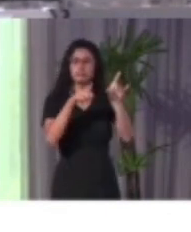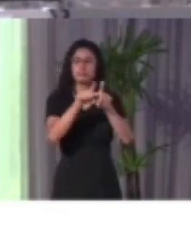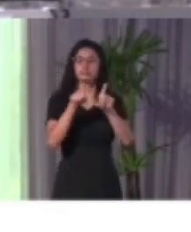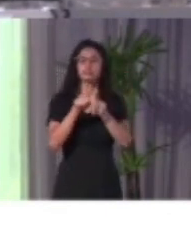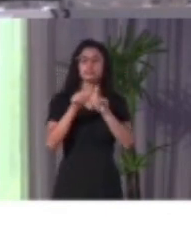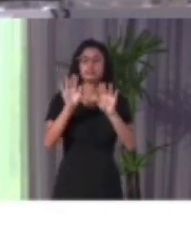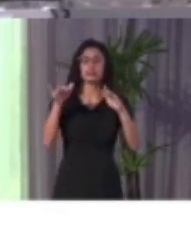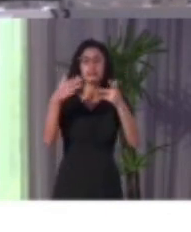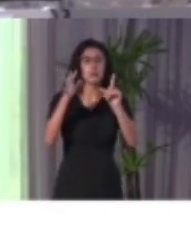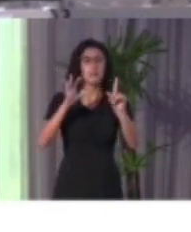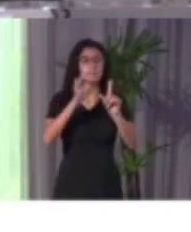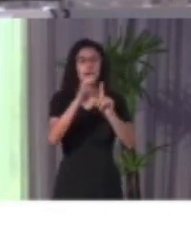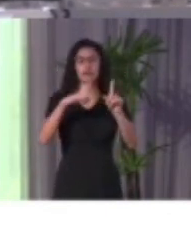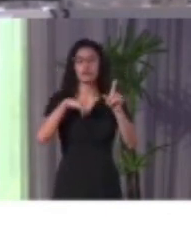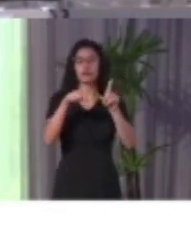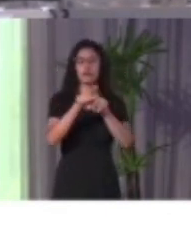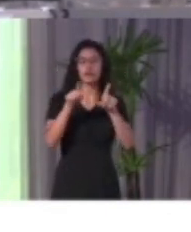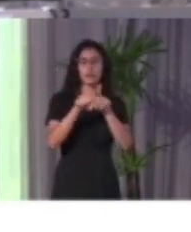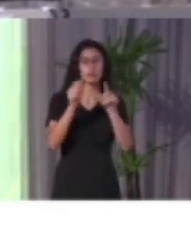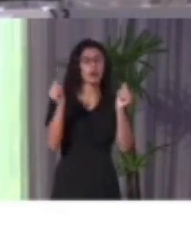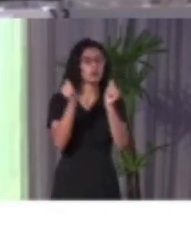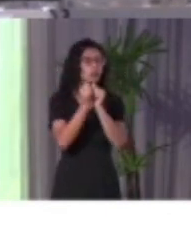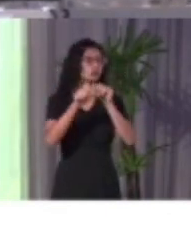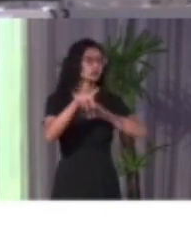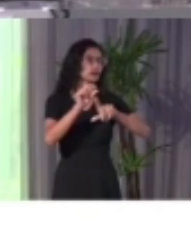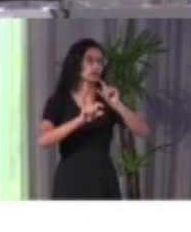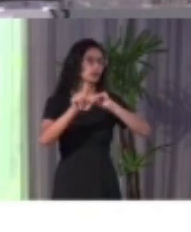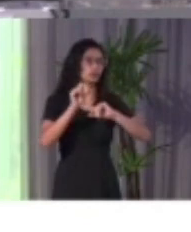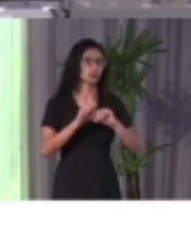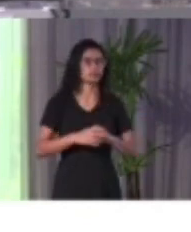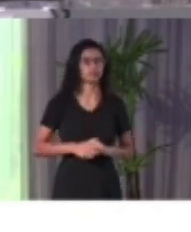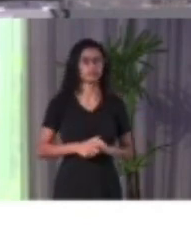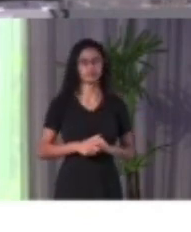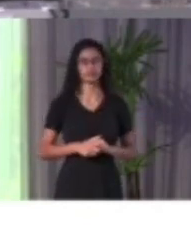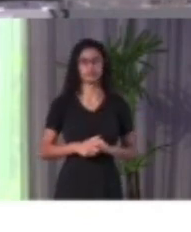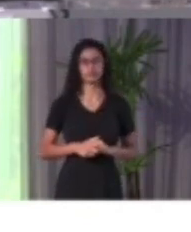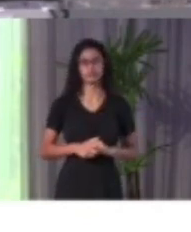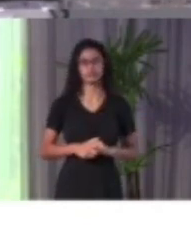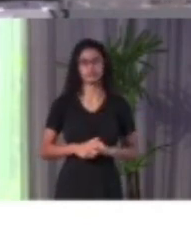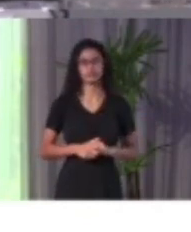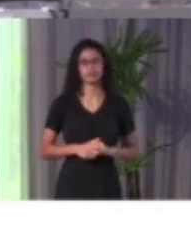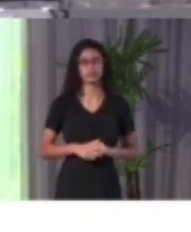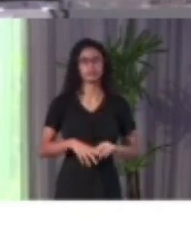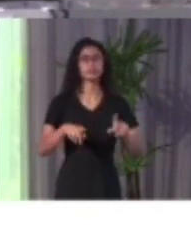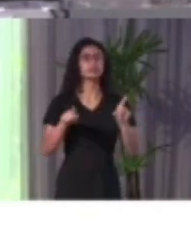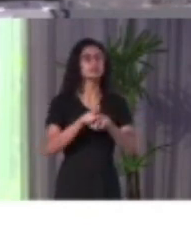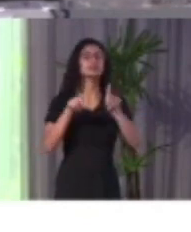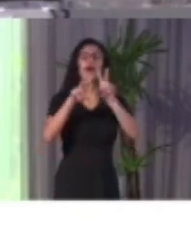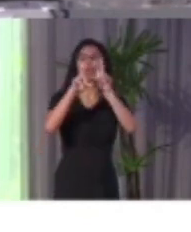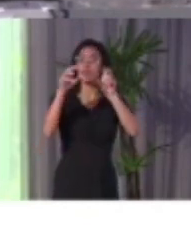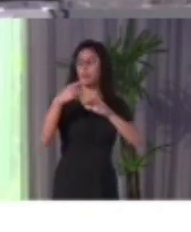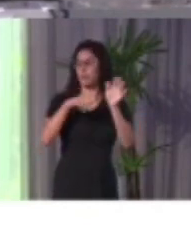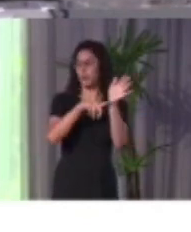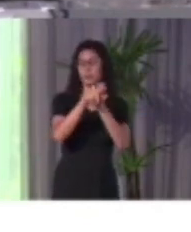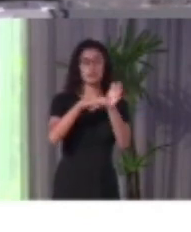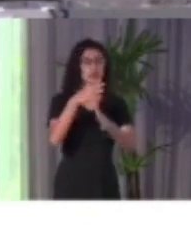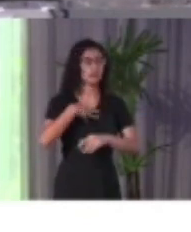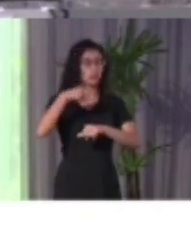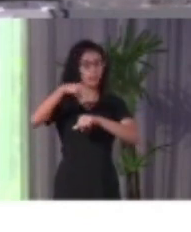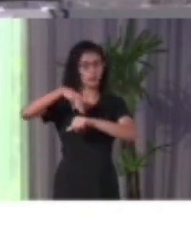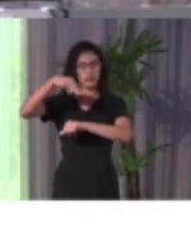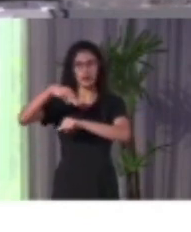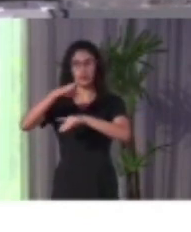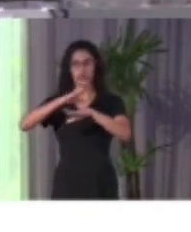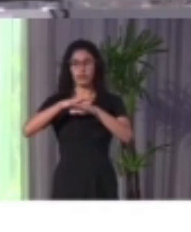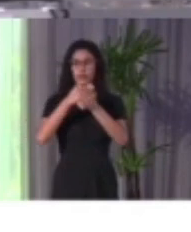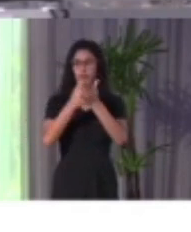qual o impacto dessas contribuições na tomada de decisão. Isso, inclusive, foi tema da minha pesquisa de mestrado, que eu